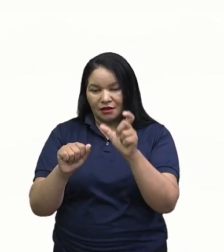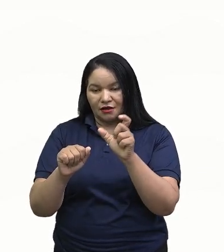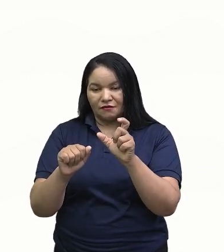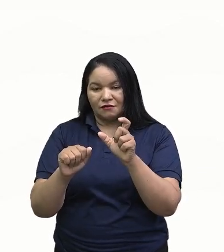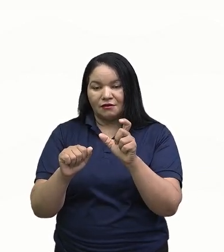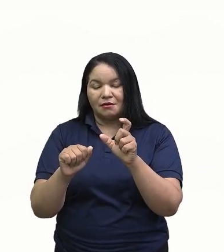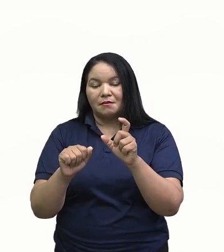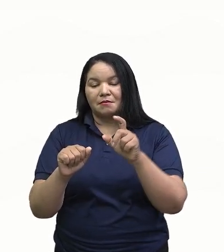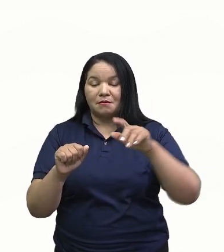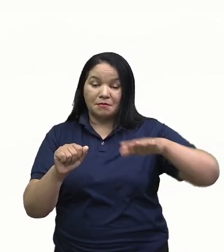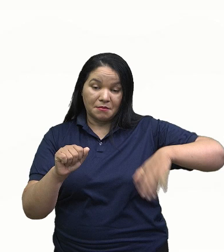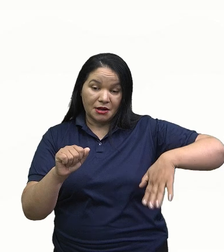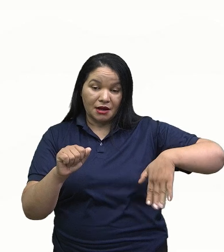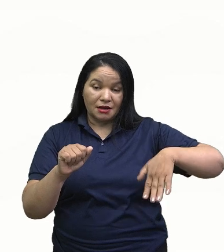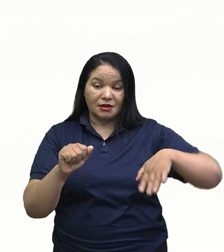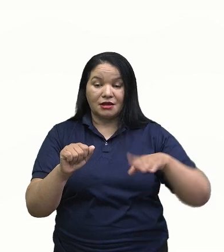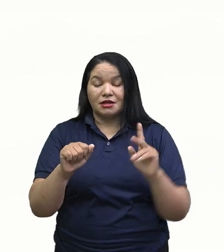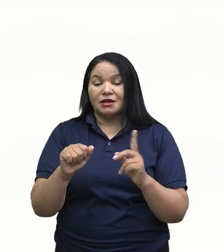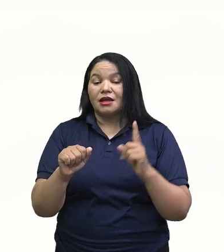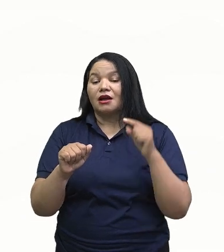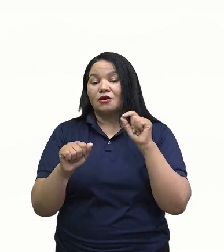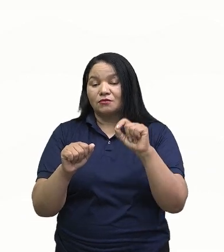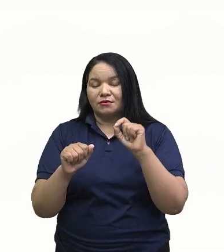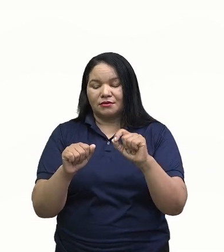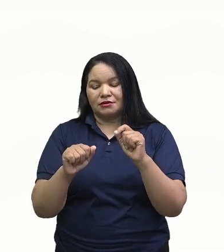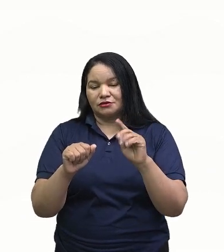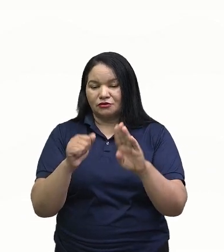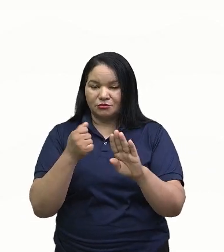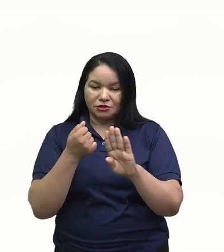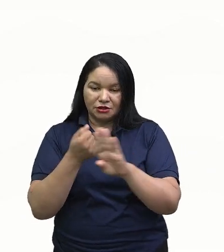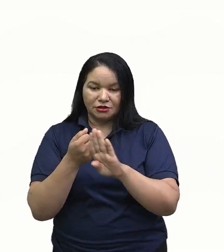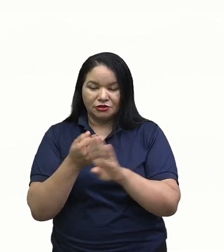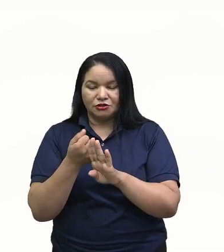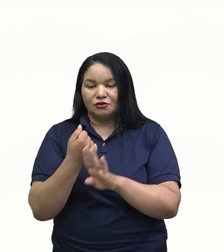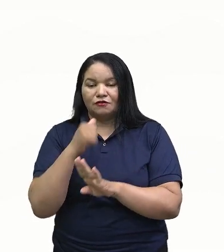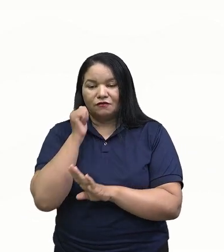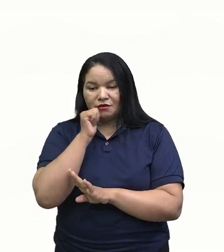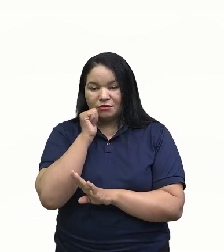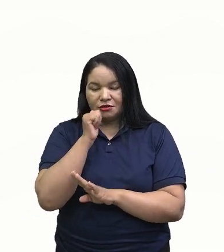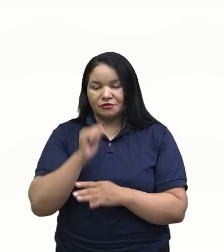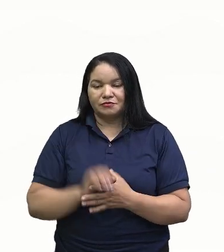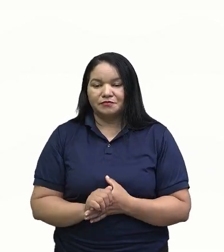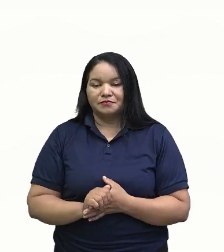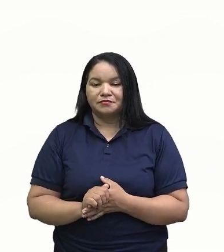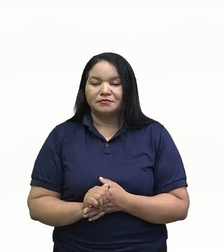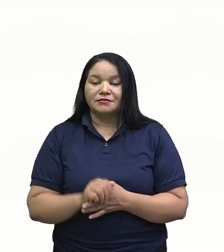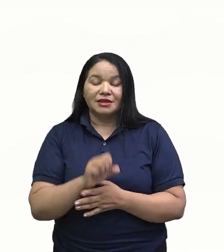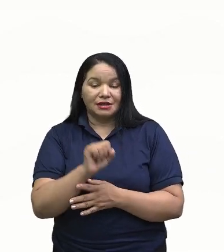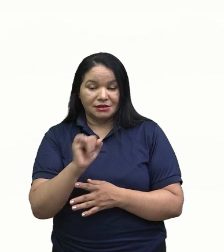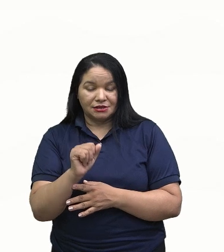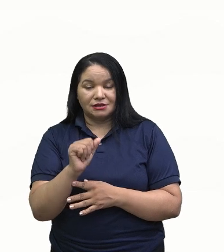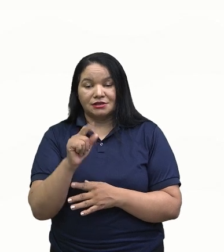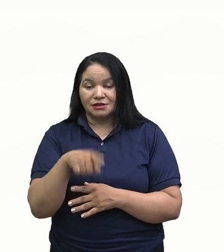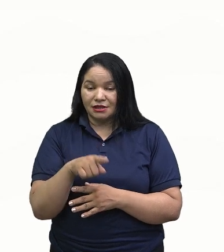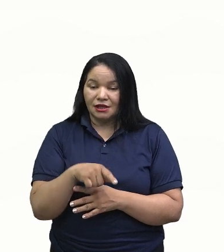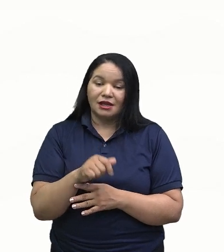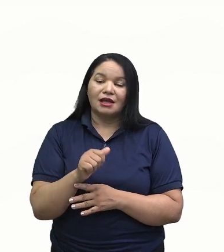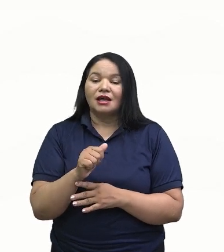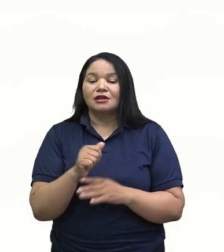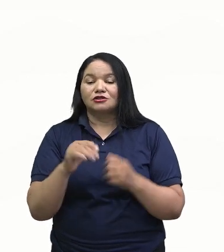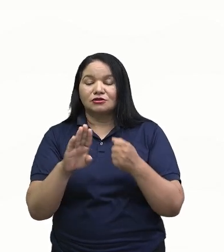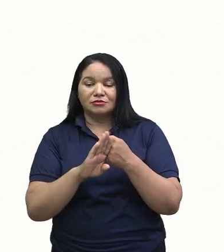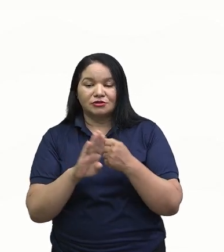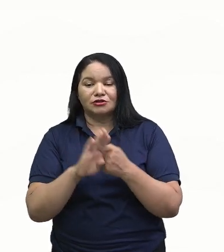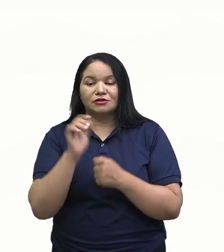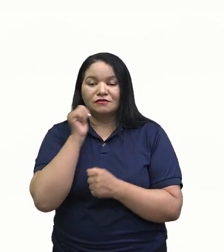substantivo feminino. Então, se ele é um substantivo feminino, nós vamos ter o quê?